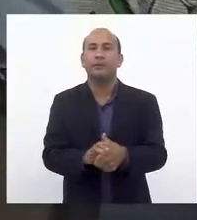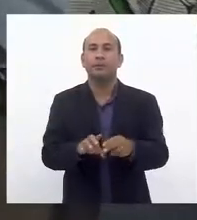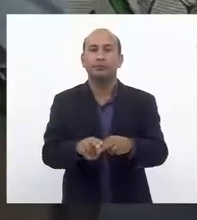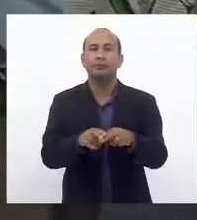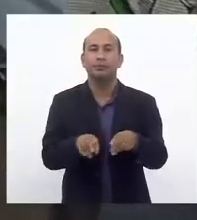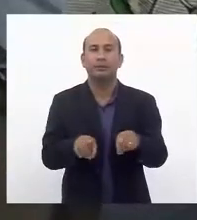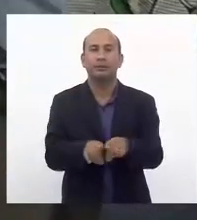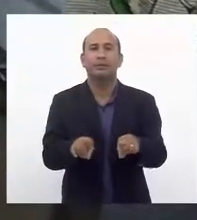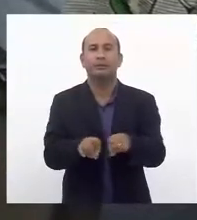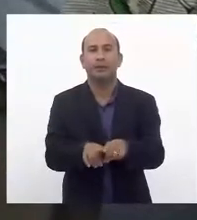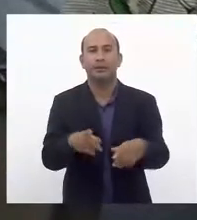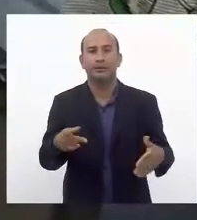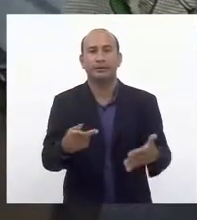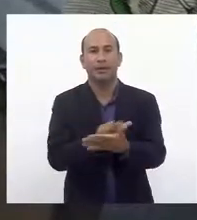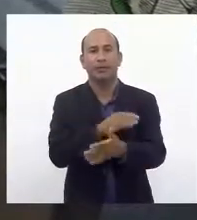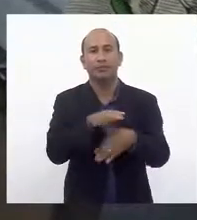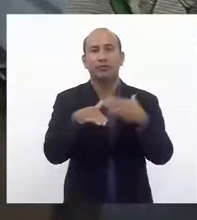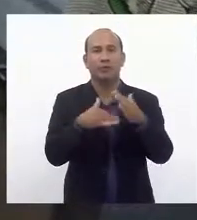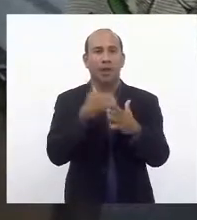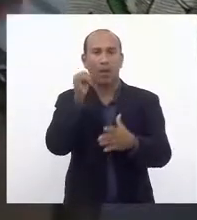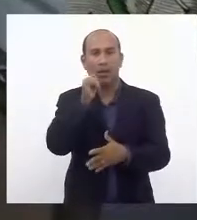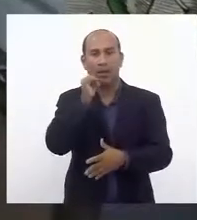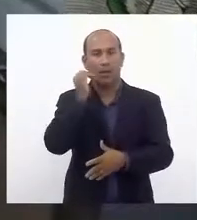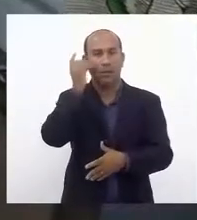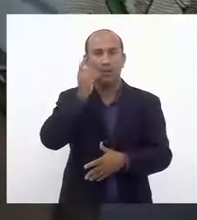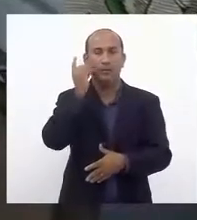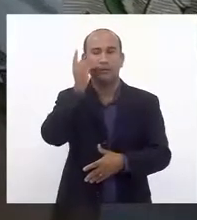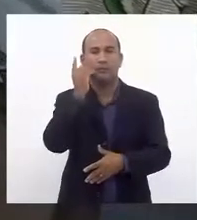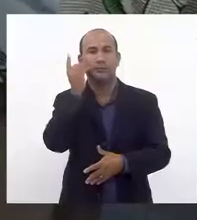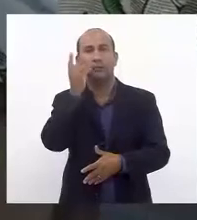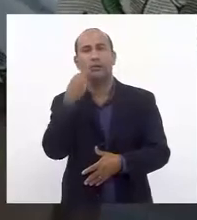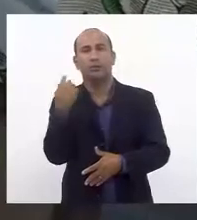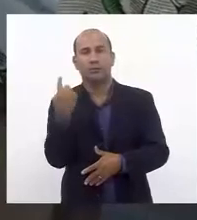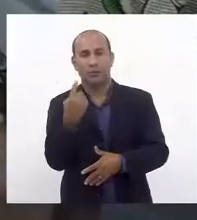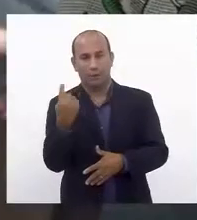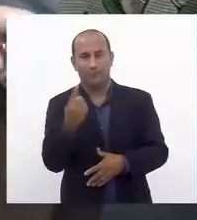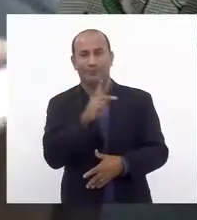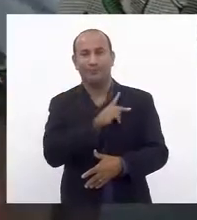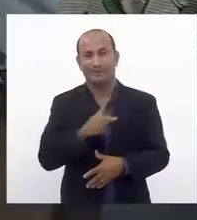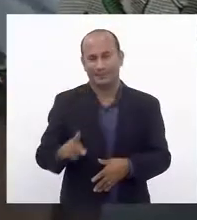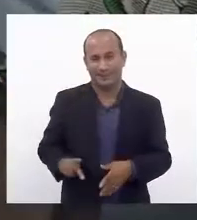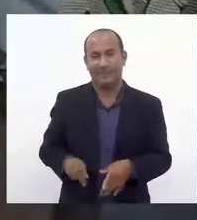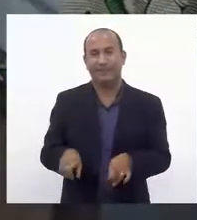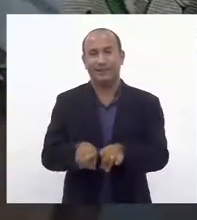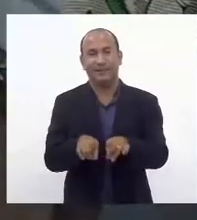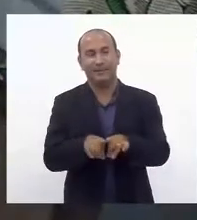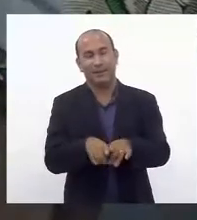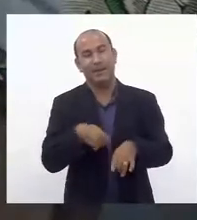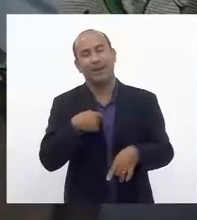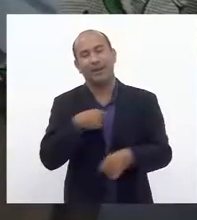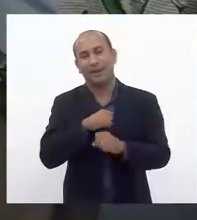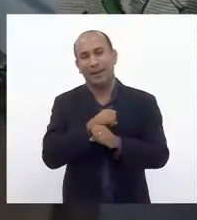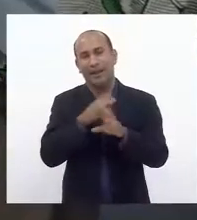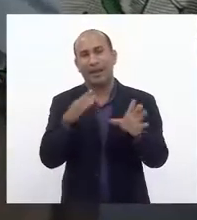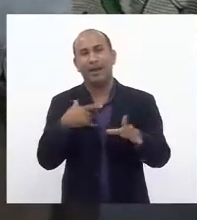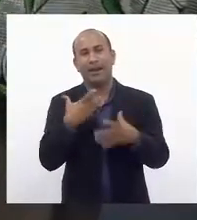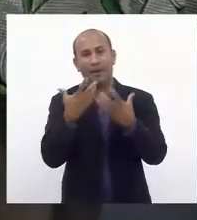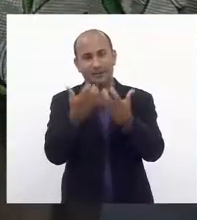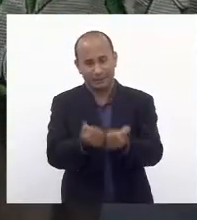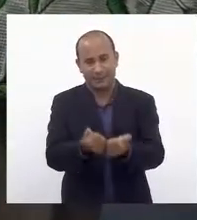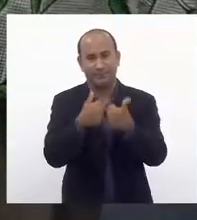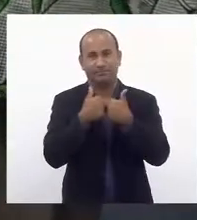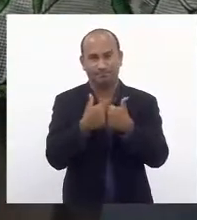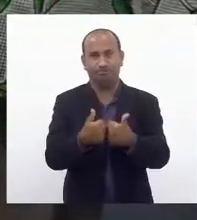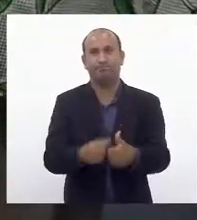com a anuência de todas as deputadas e com essa deferência do nosso presidente, obviamente, meu parecer é